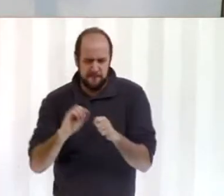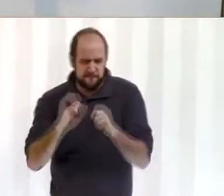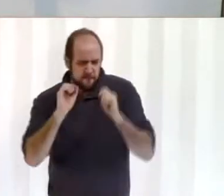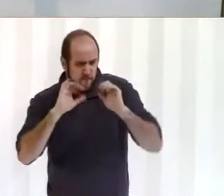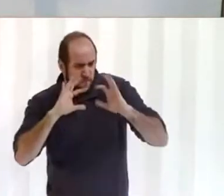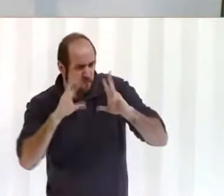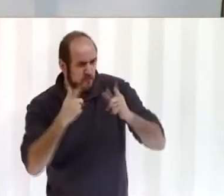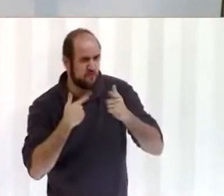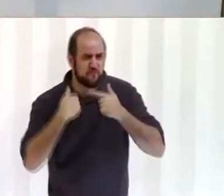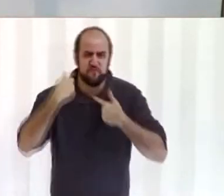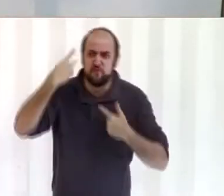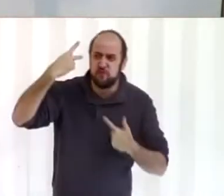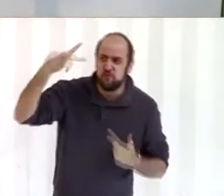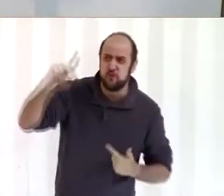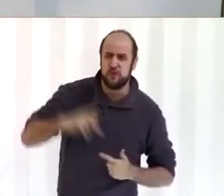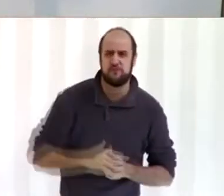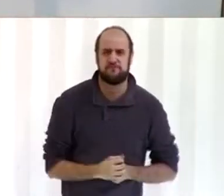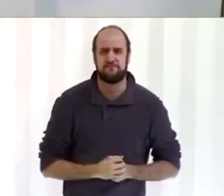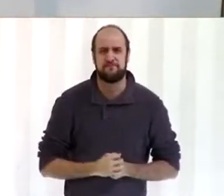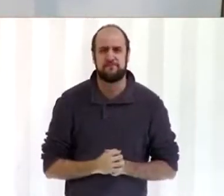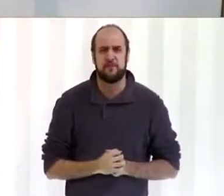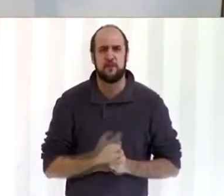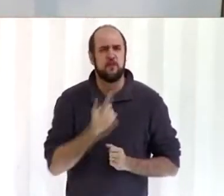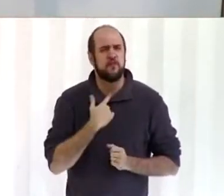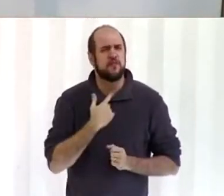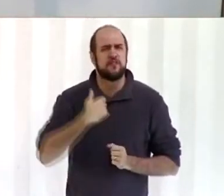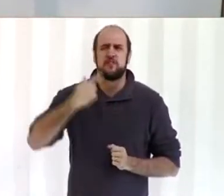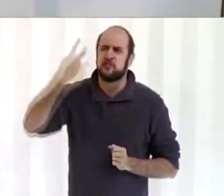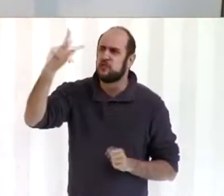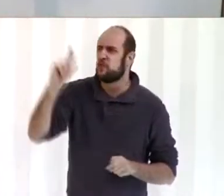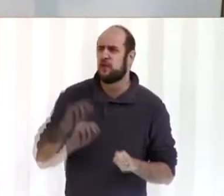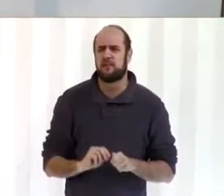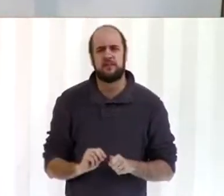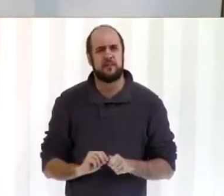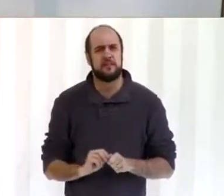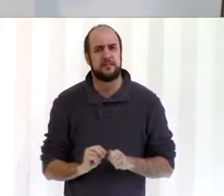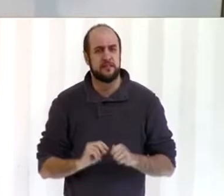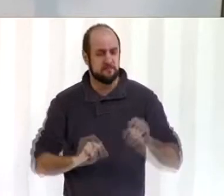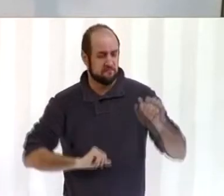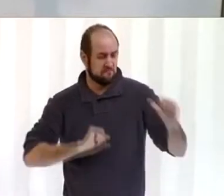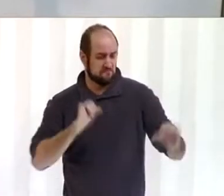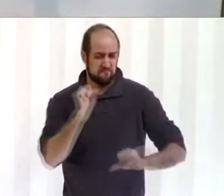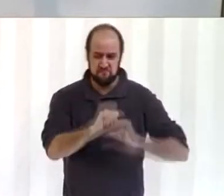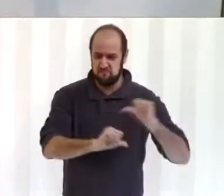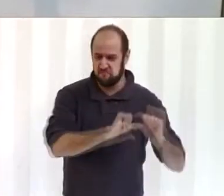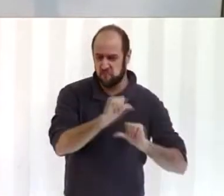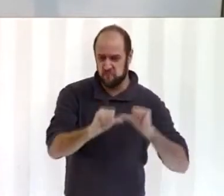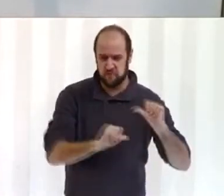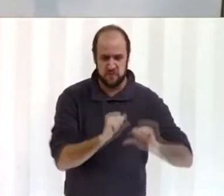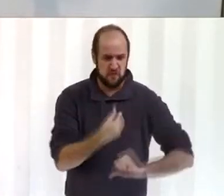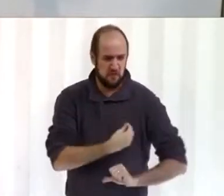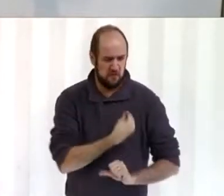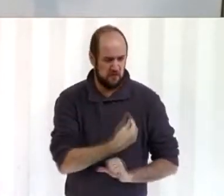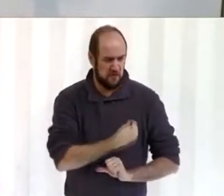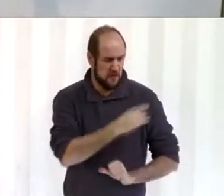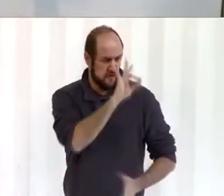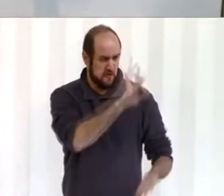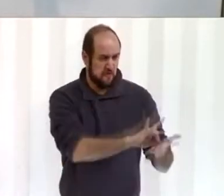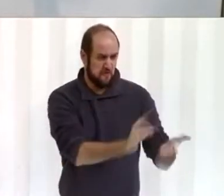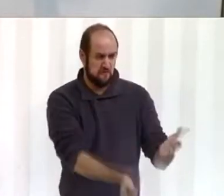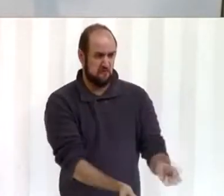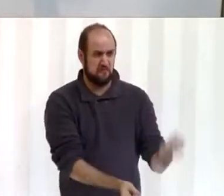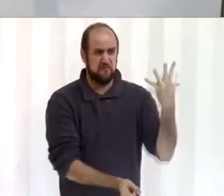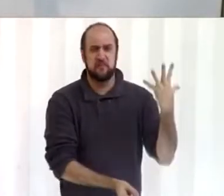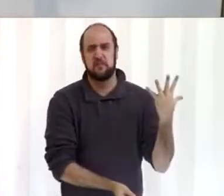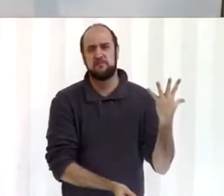Ele quer, tudo o que Ele deseja fazer para transformar uma realidade que pode